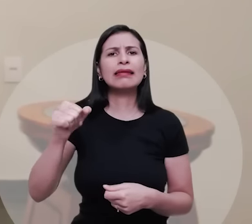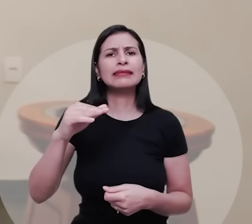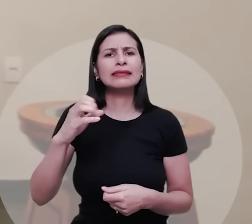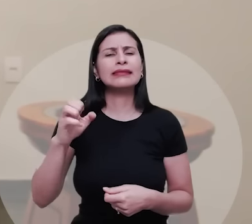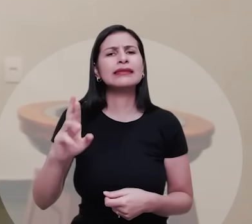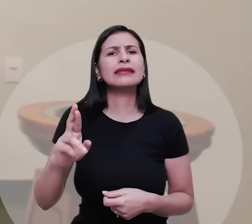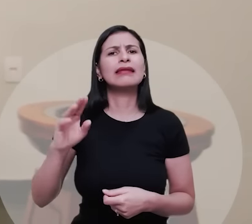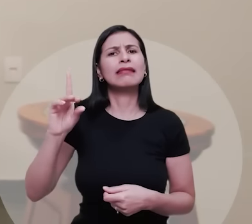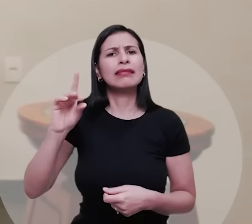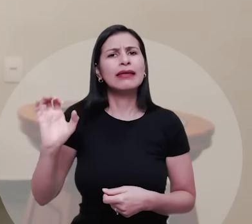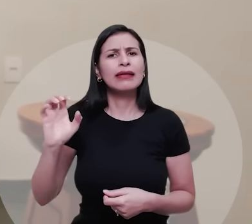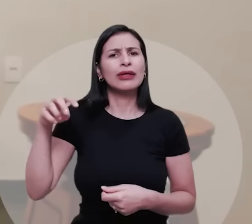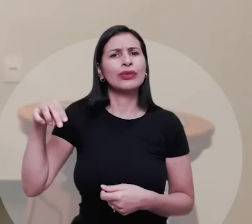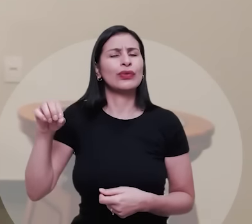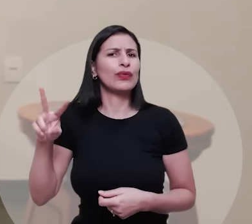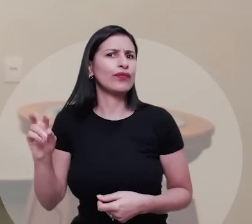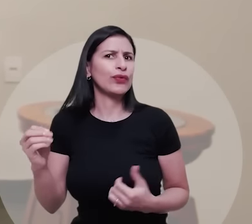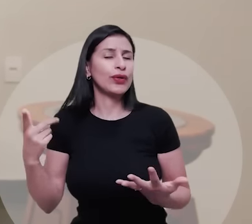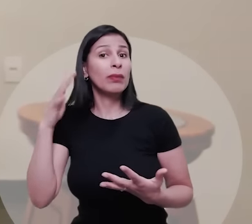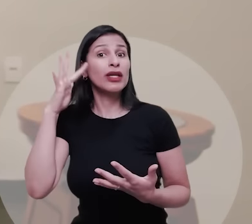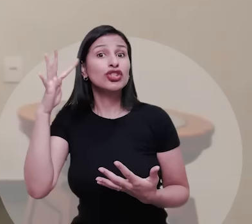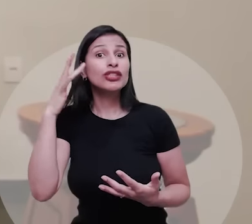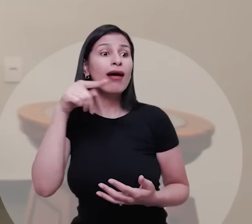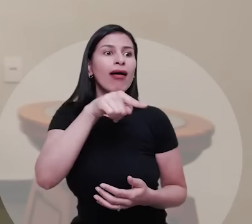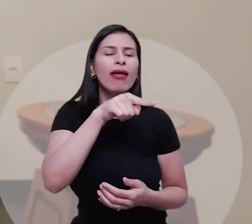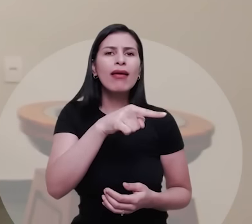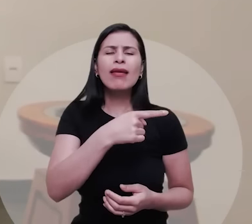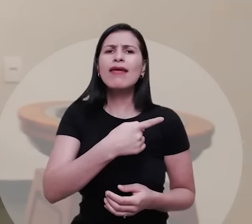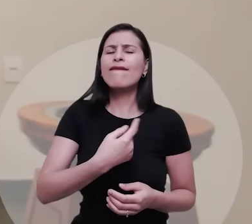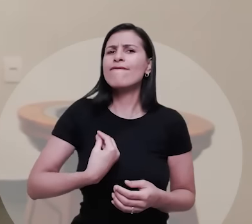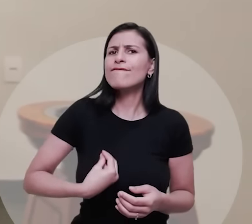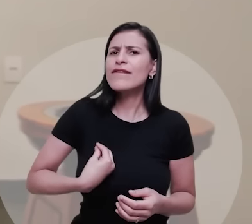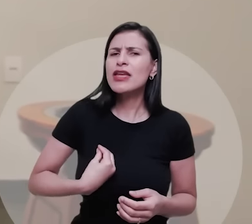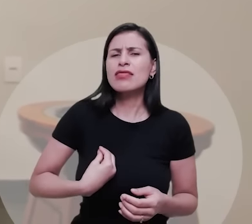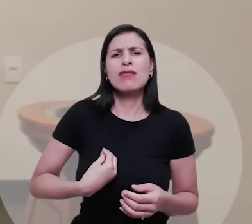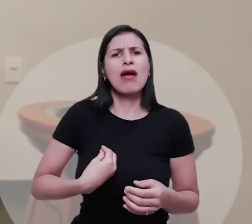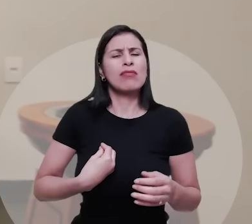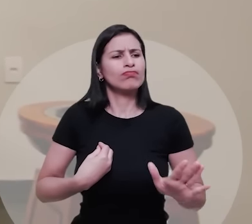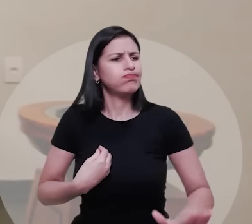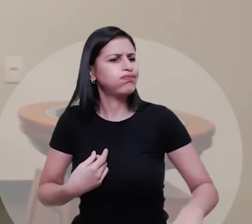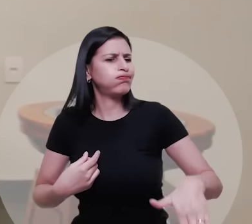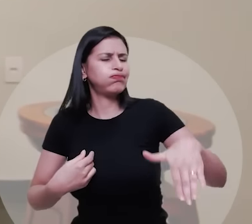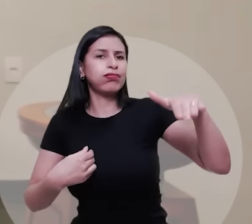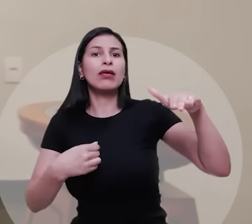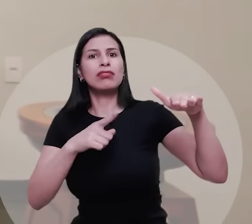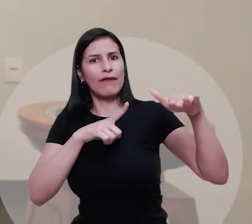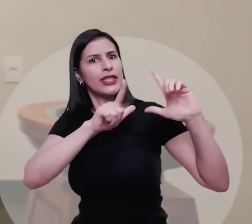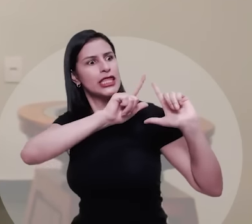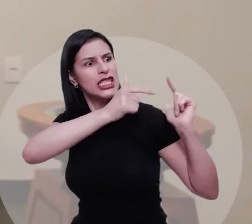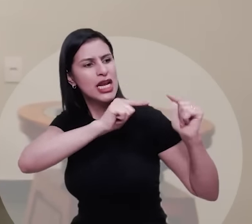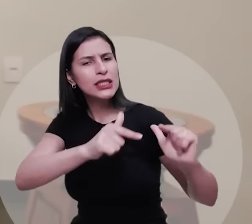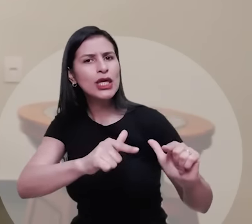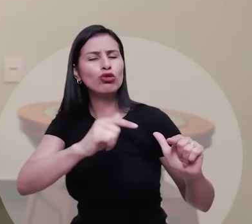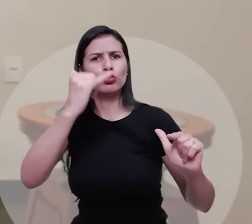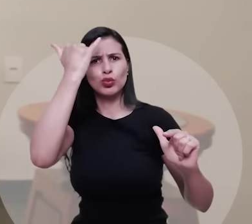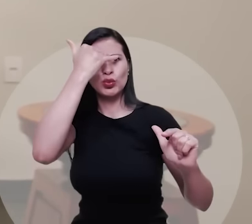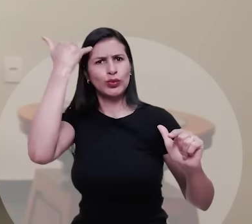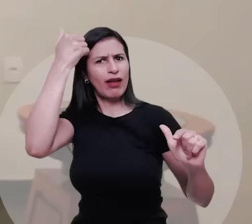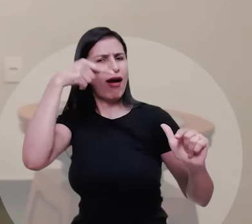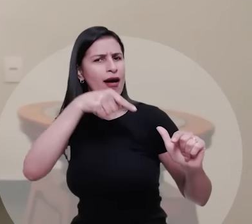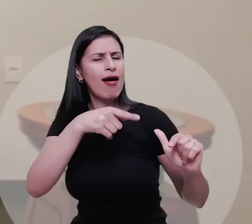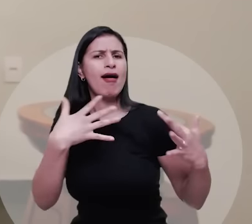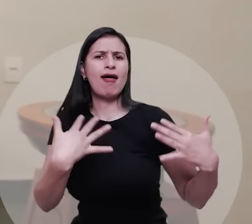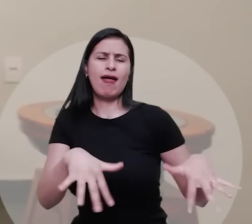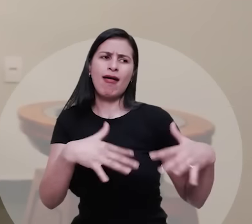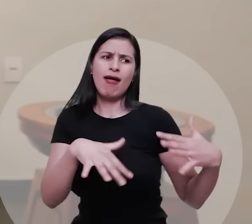inteira adorando a Deus, de acordo com aquela rigorosa tradição judaica, deve ter achado no mínimo estranho